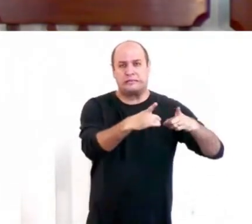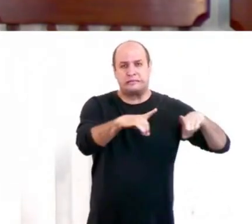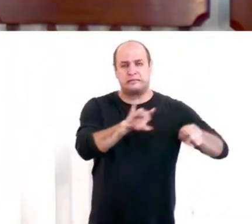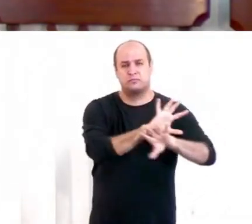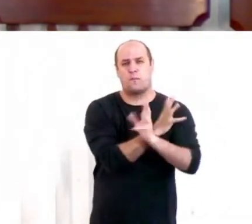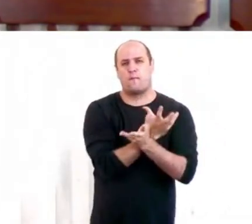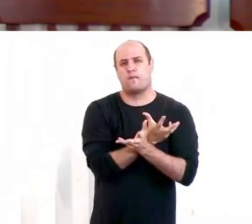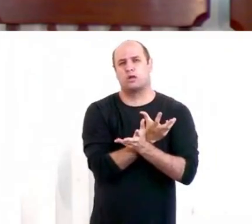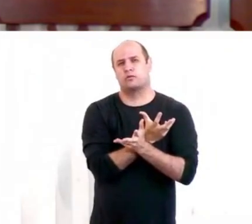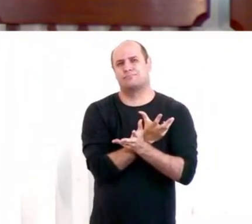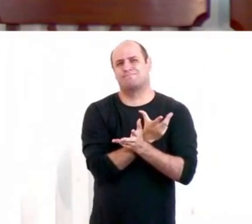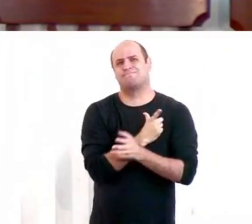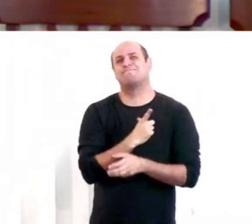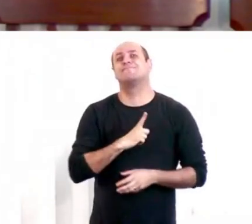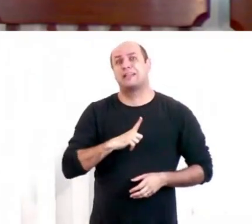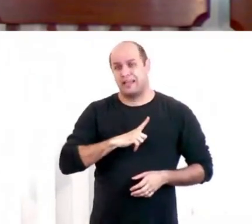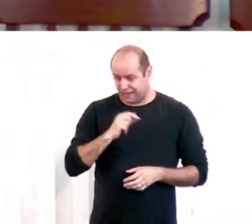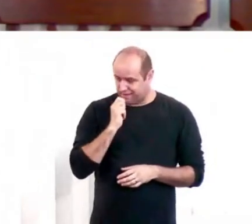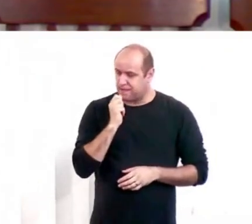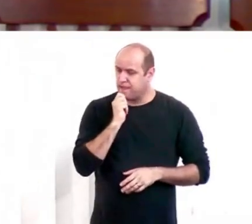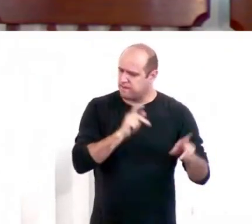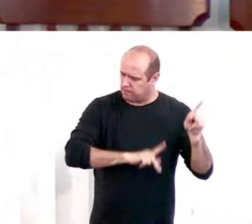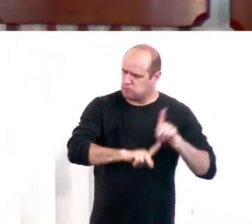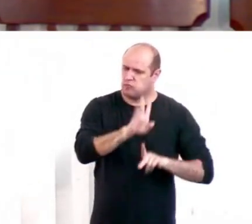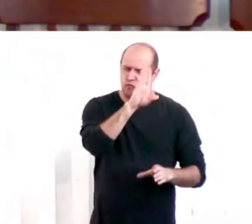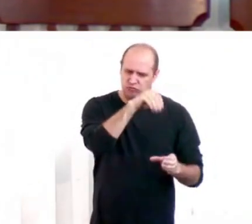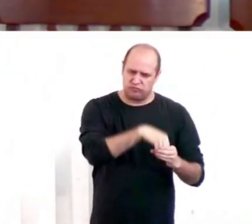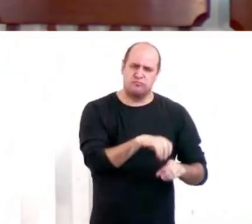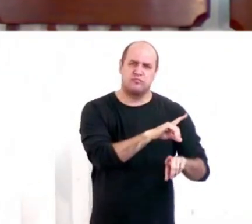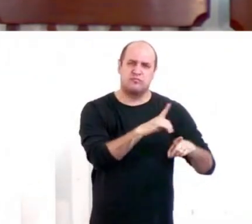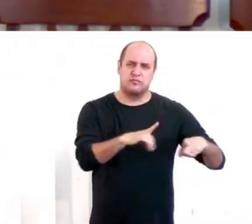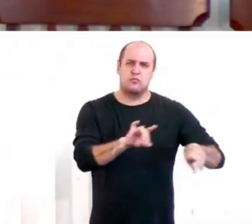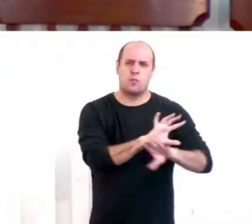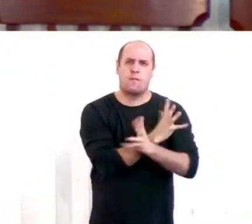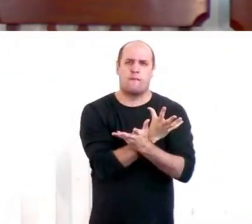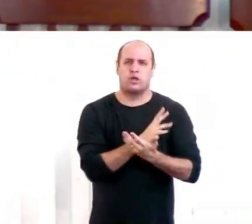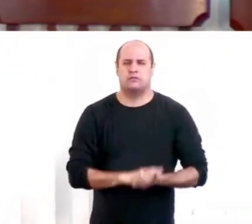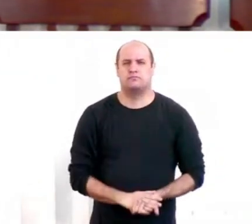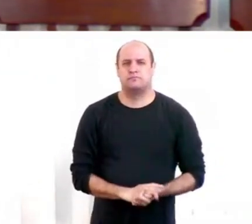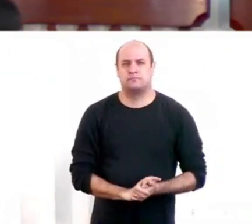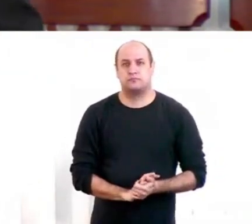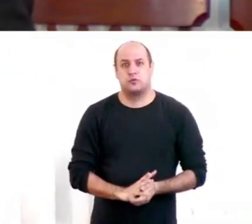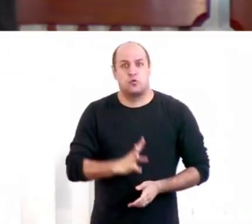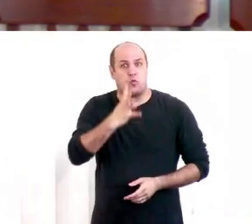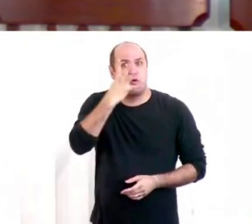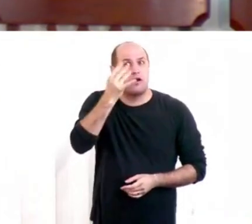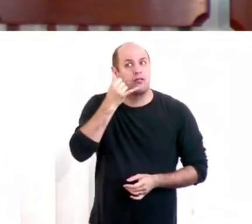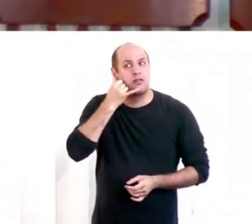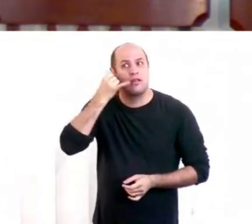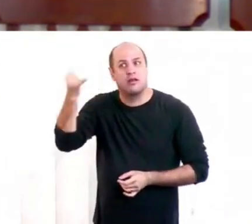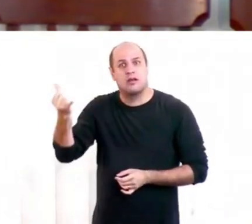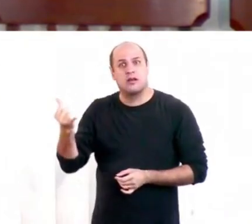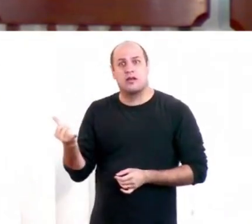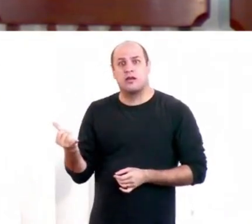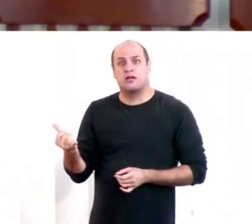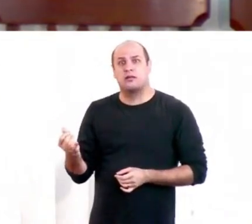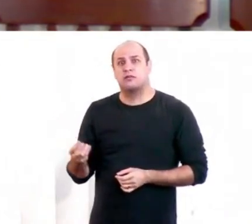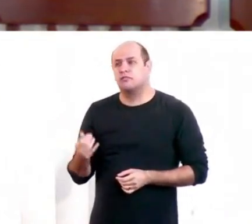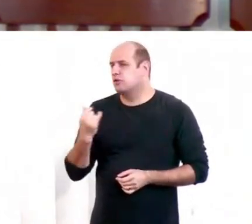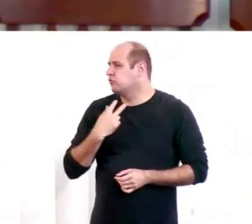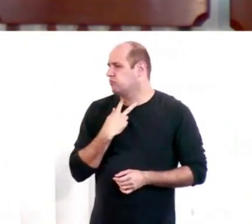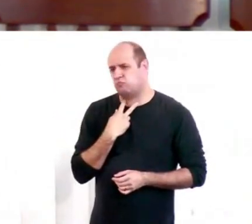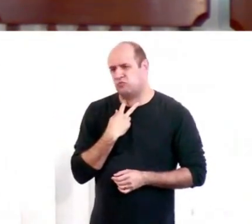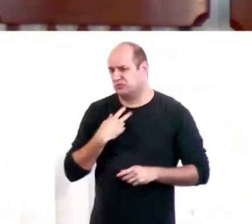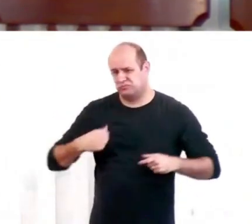população que vive no deserto. Esses 4 primos ligaram para a agência e falaram assim: não tem mais como a gente viajar de moto